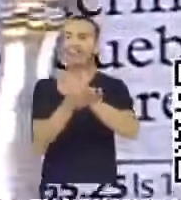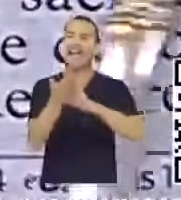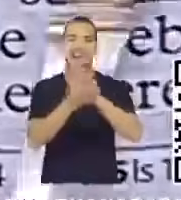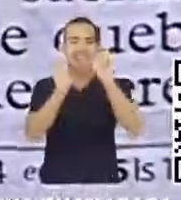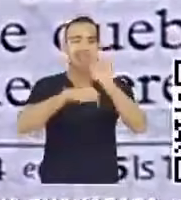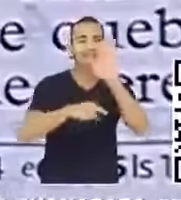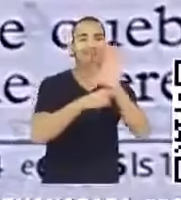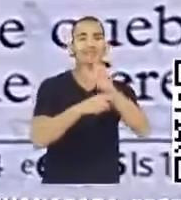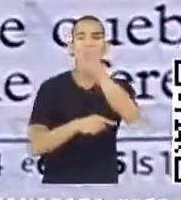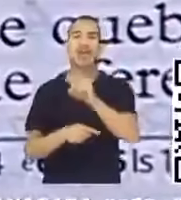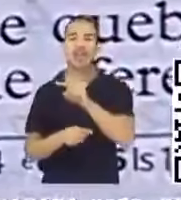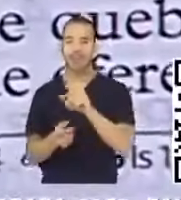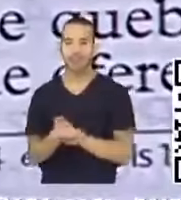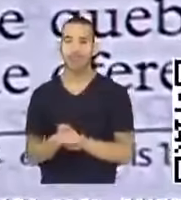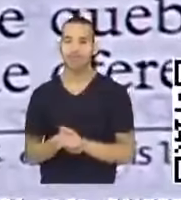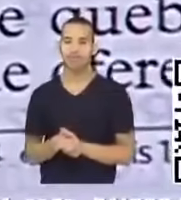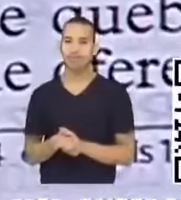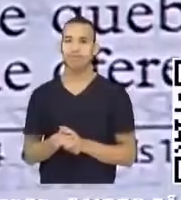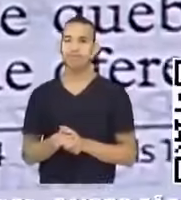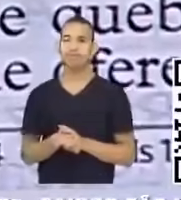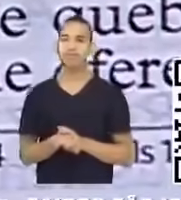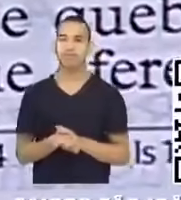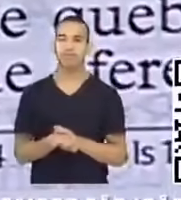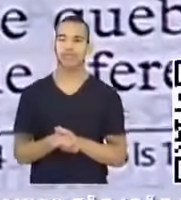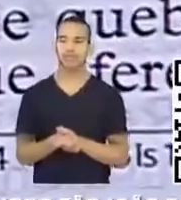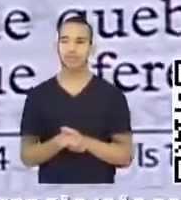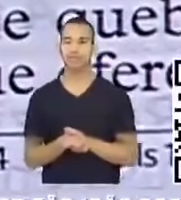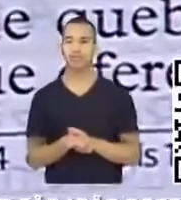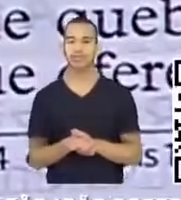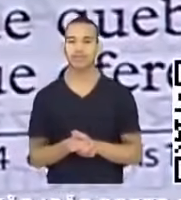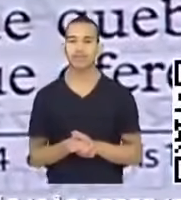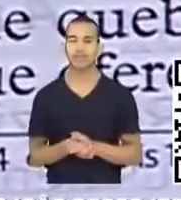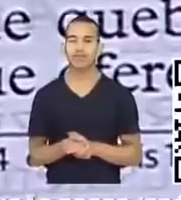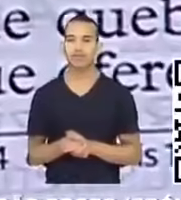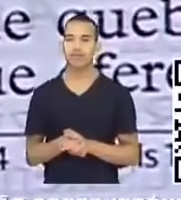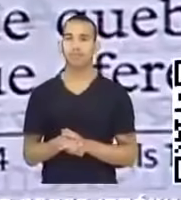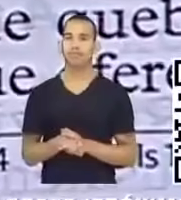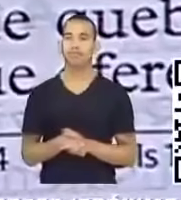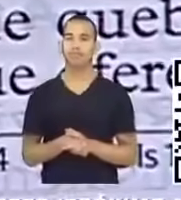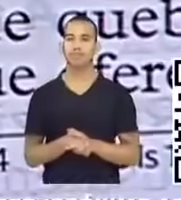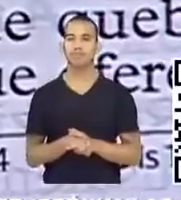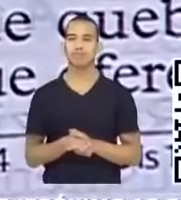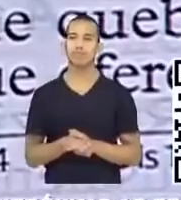a ele E aí E aí